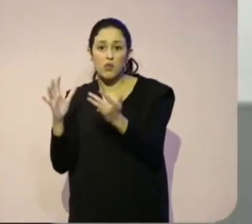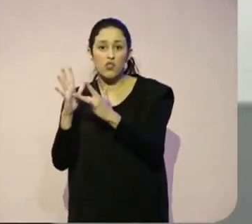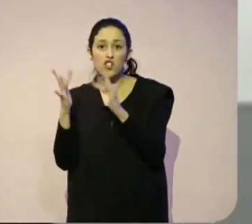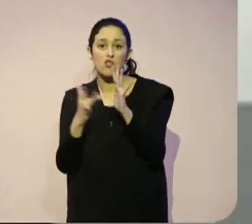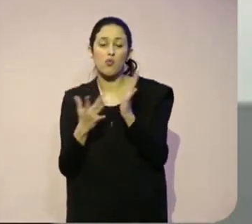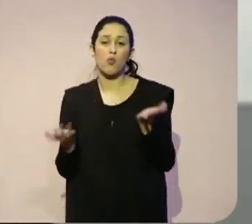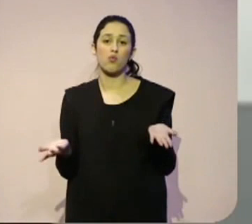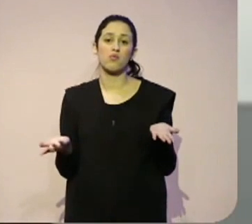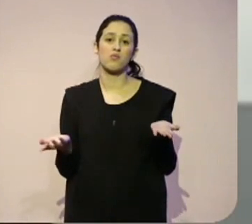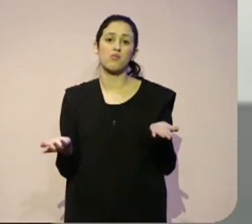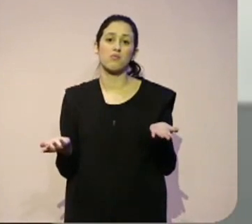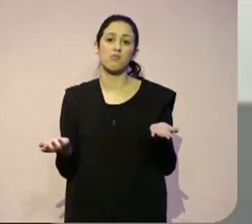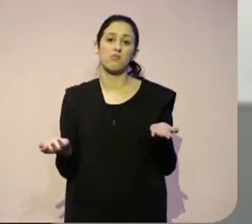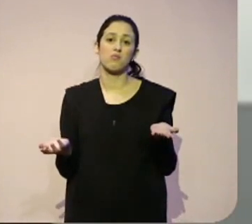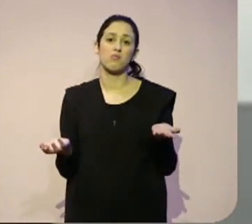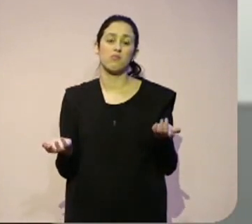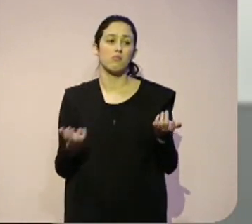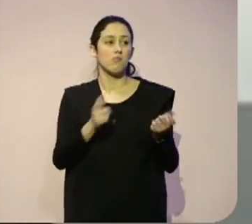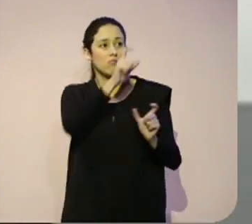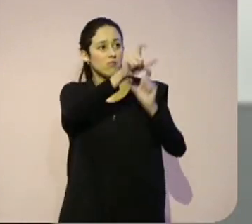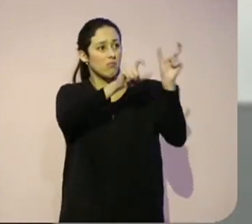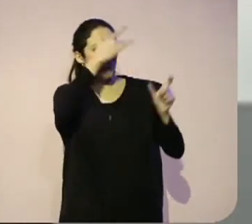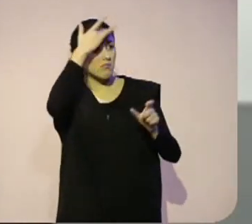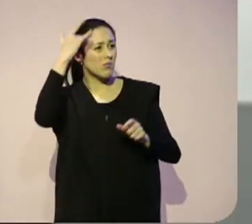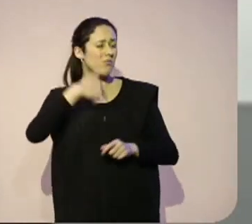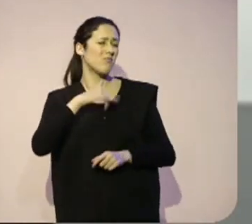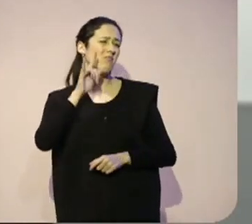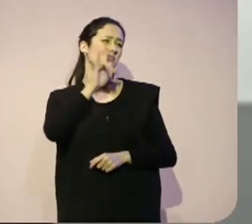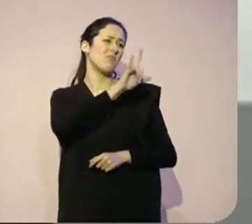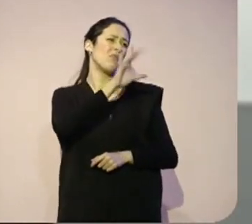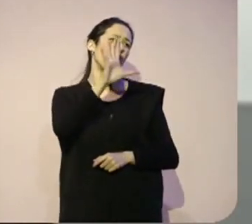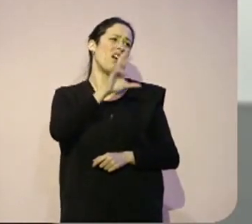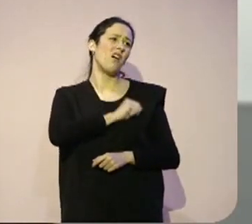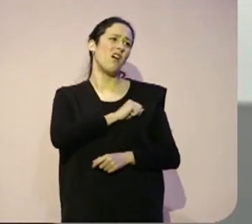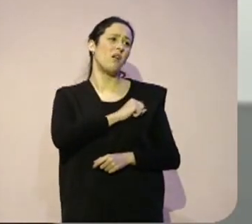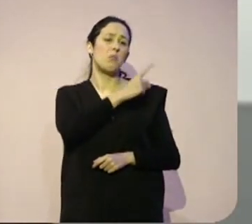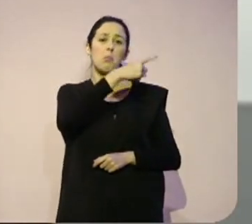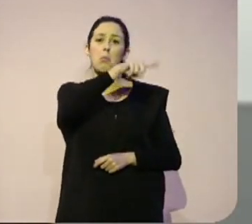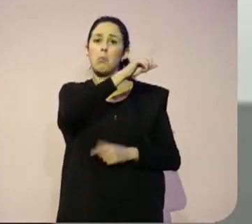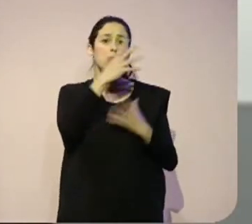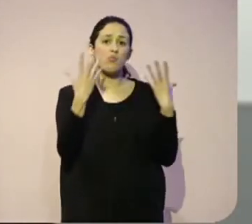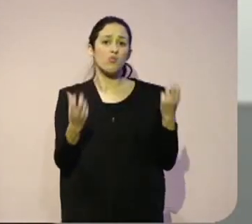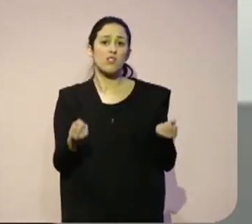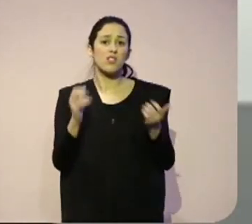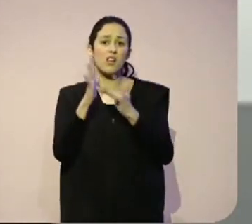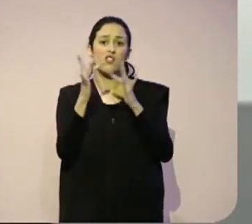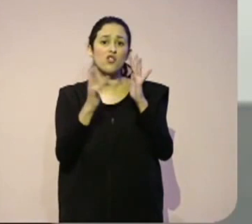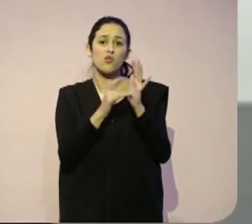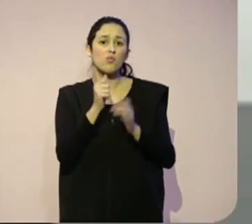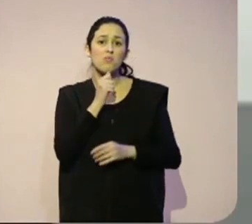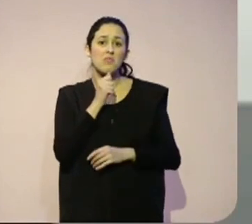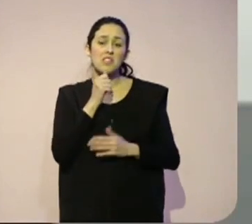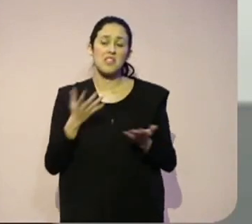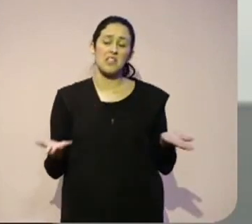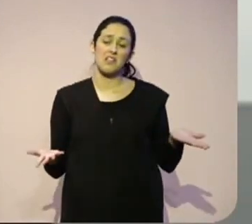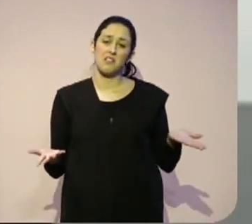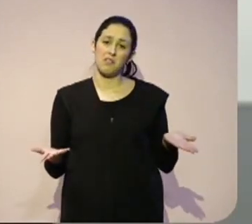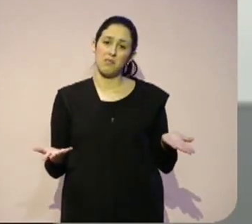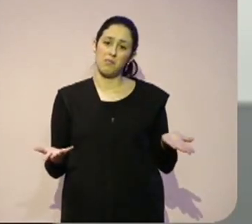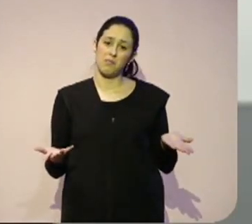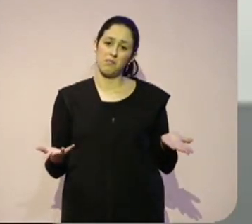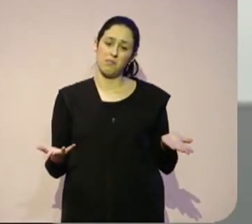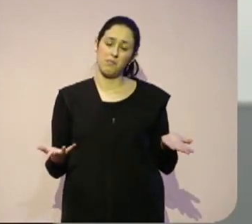Algumas pessoas que você ama tanto, que você considera, talvez ainda não abriram a sua vida a